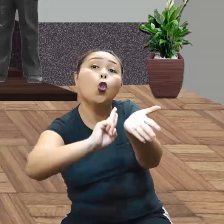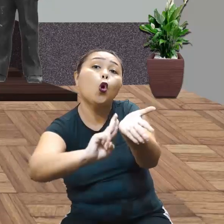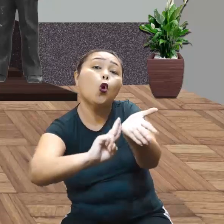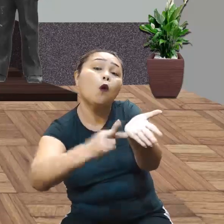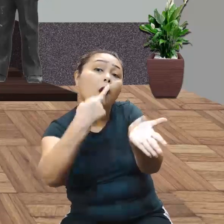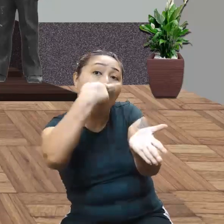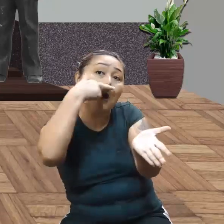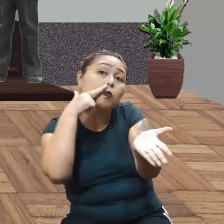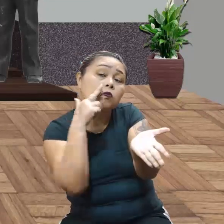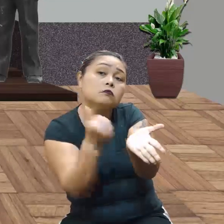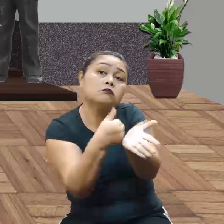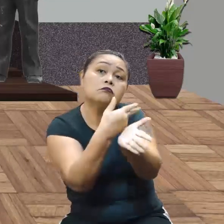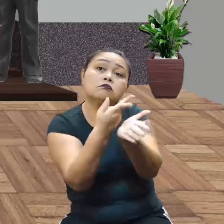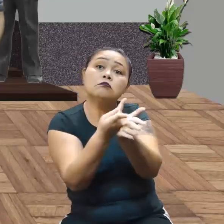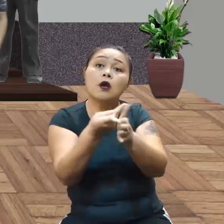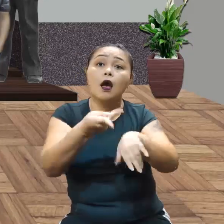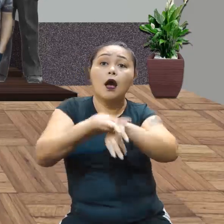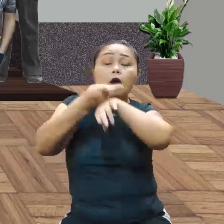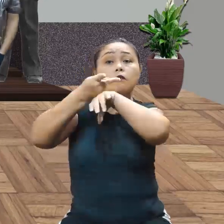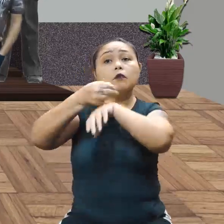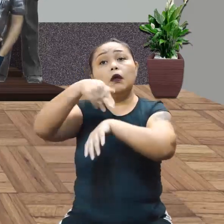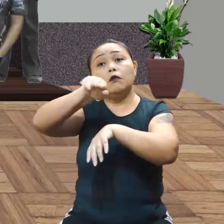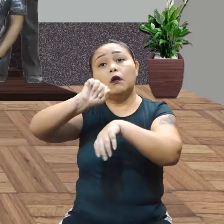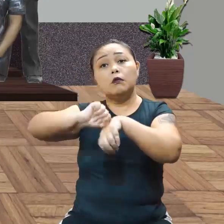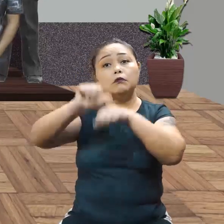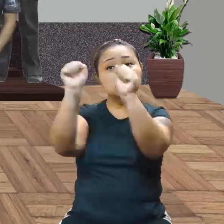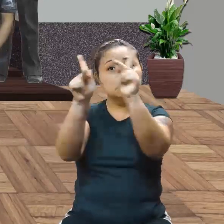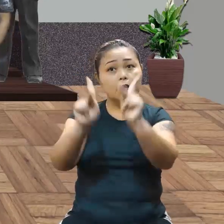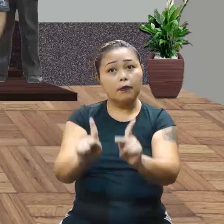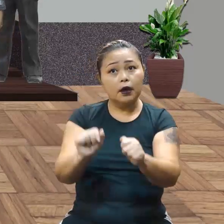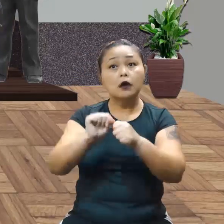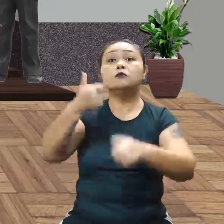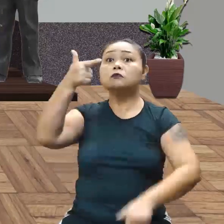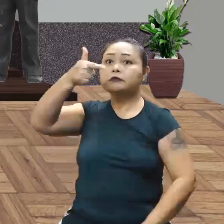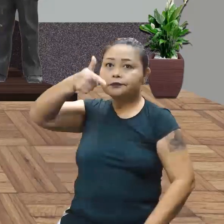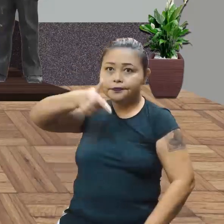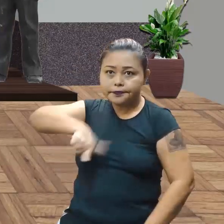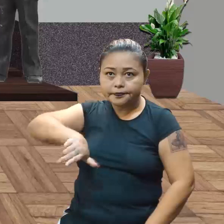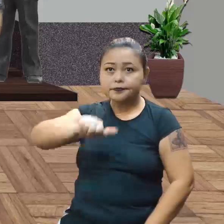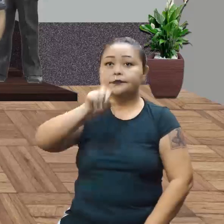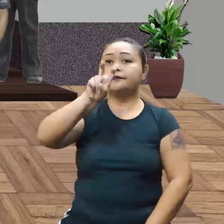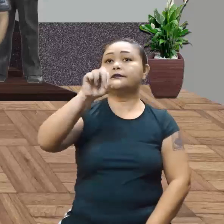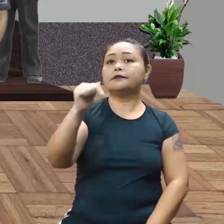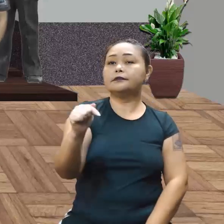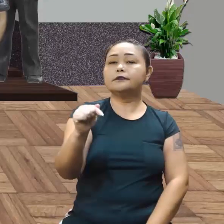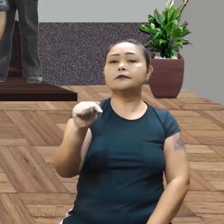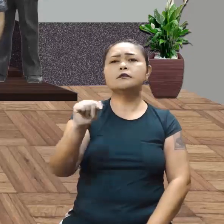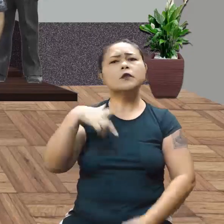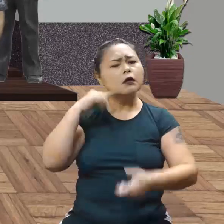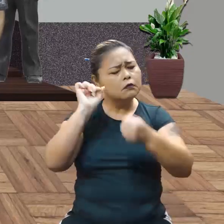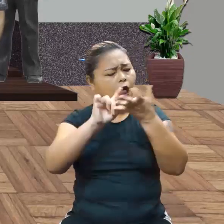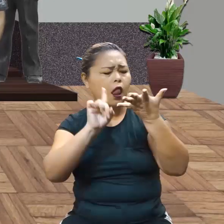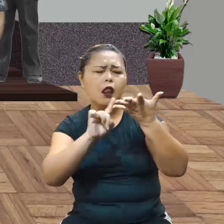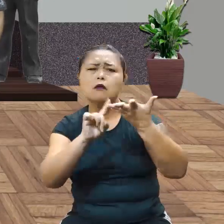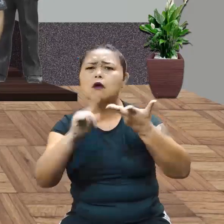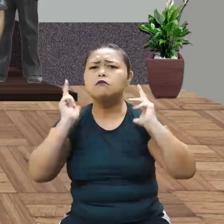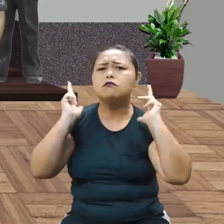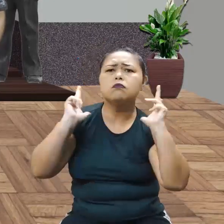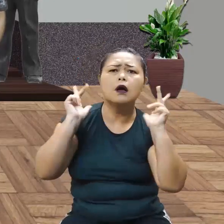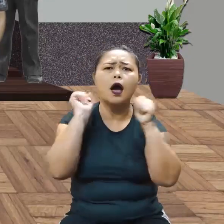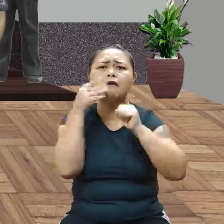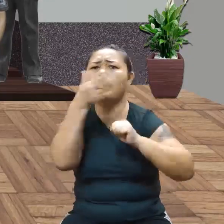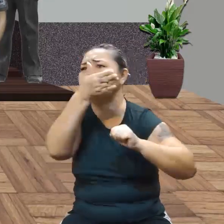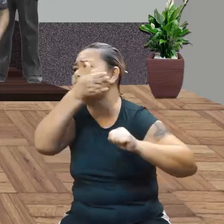Rondon ao Prêmio Nobel da Paz. E agora, novamente, ele é indicado em 57. Pelos seus feitos, pelas suas